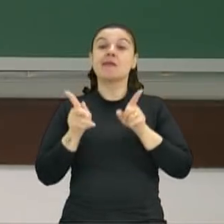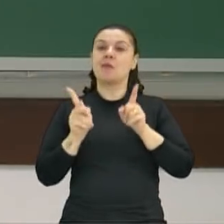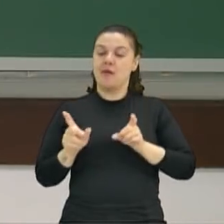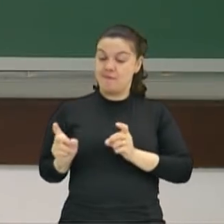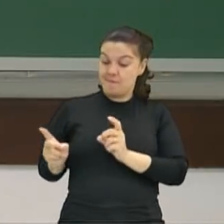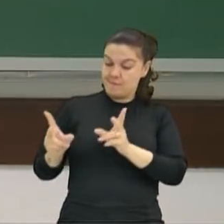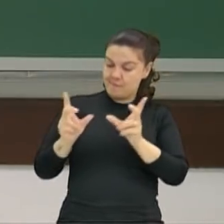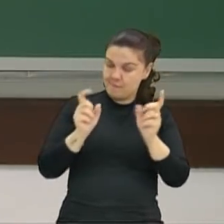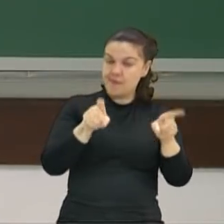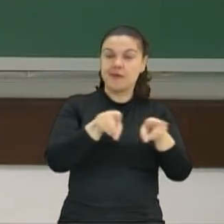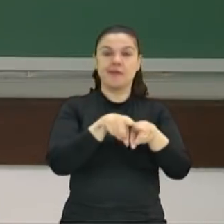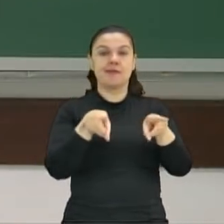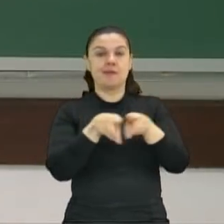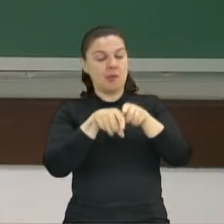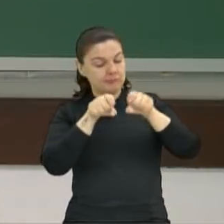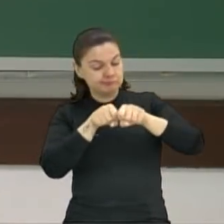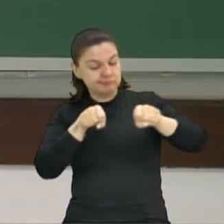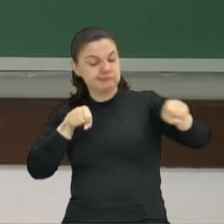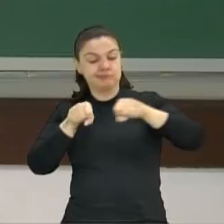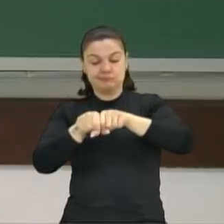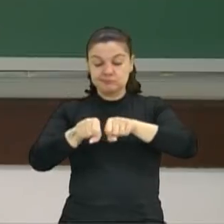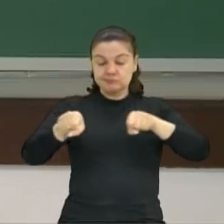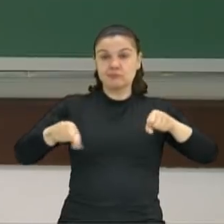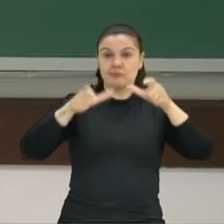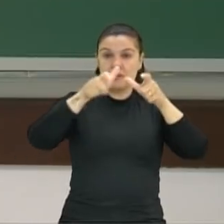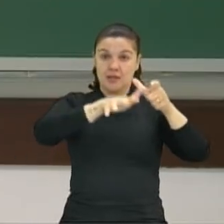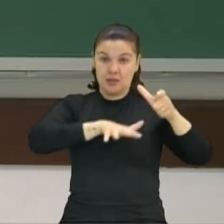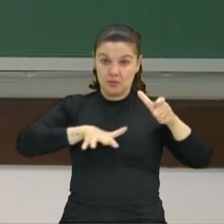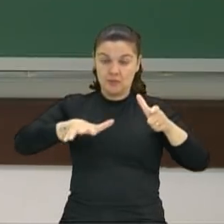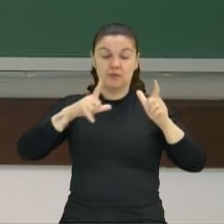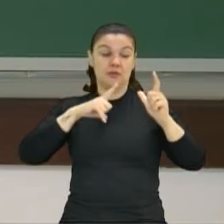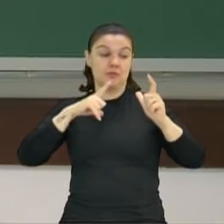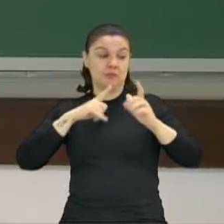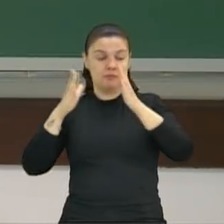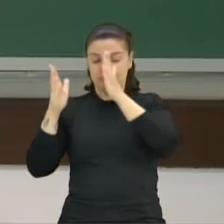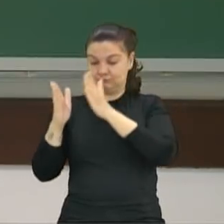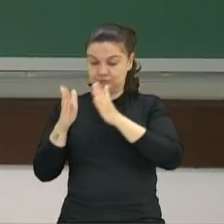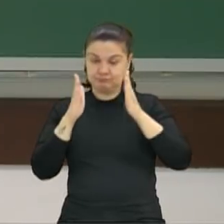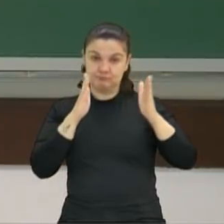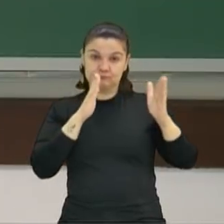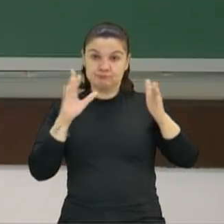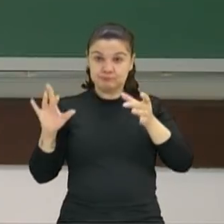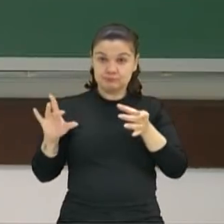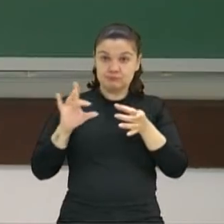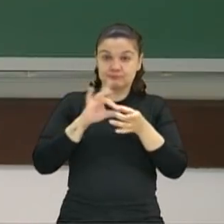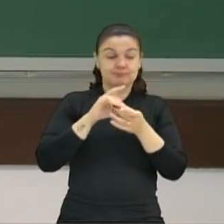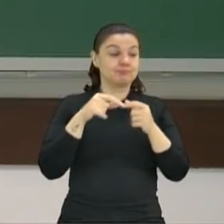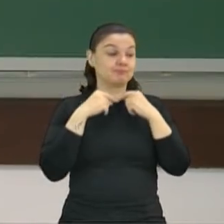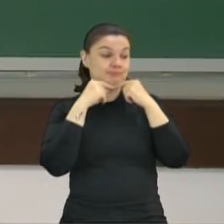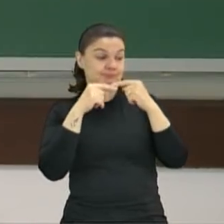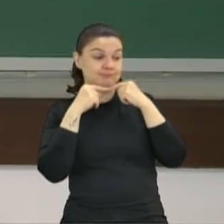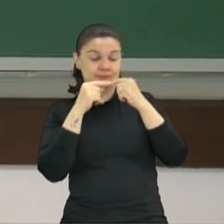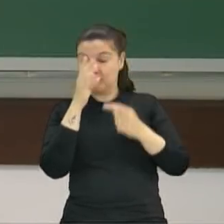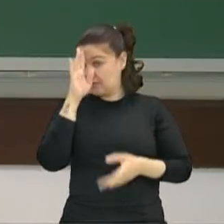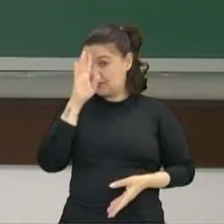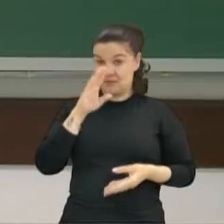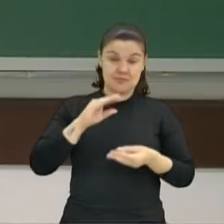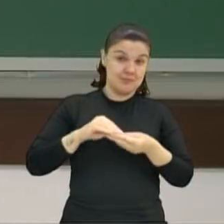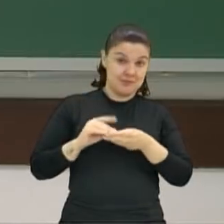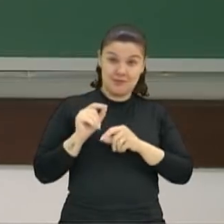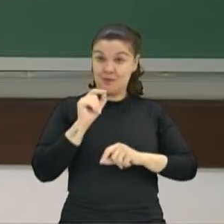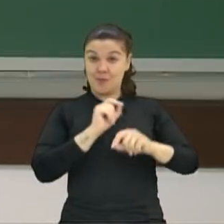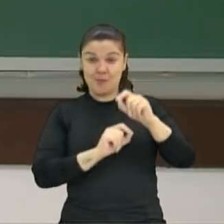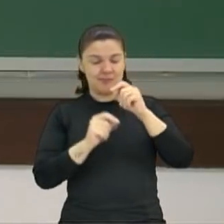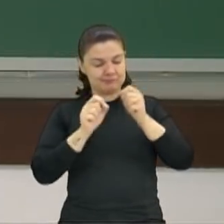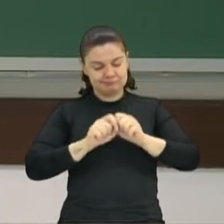certo, pessoal? Então, vejam que tem uma sequência lógica e não tem como vocês não compreenderem ela,